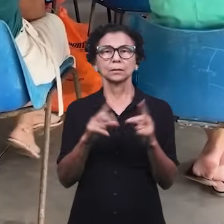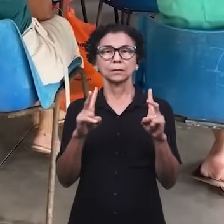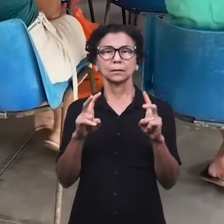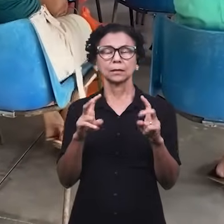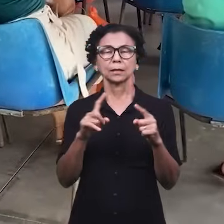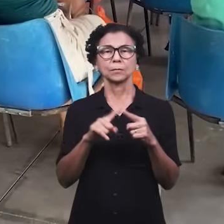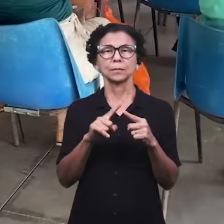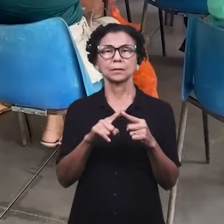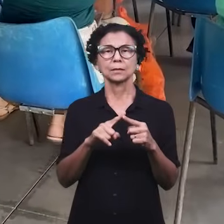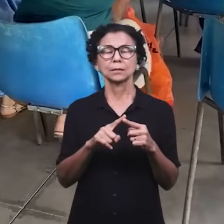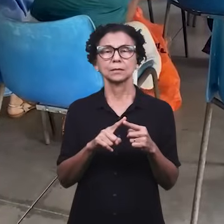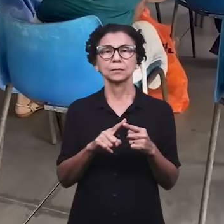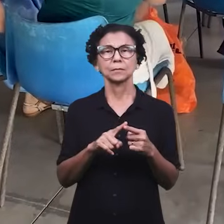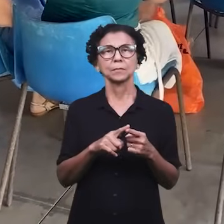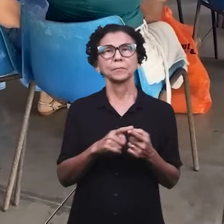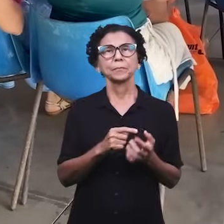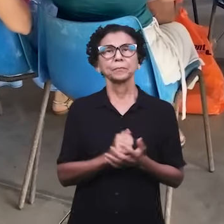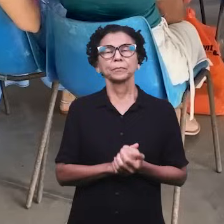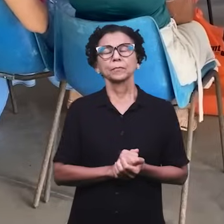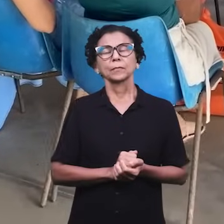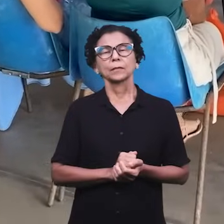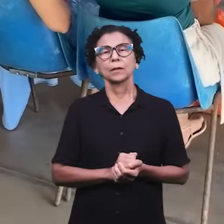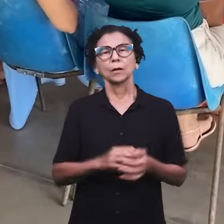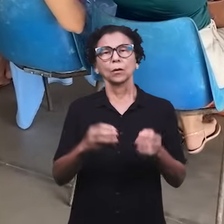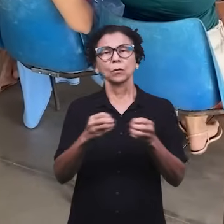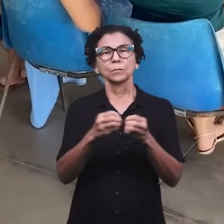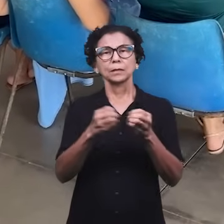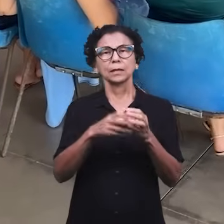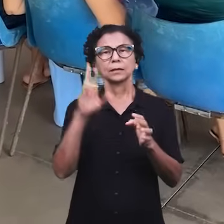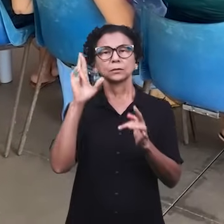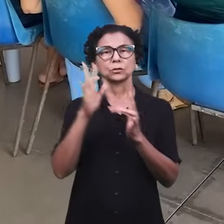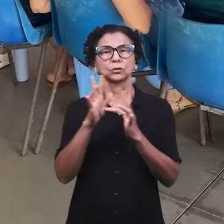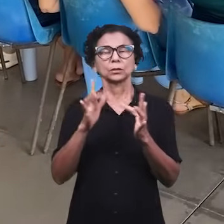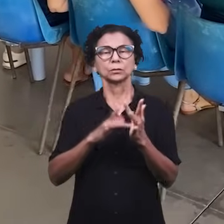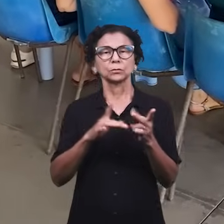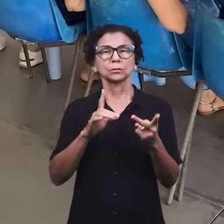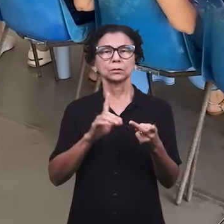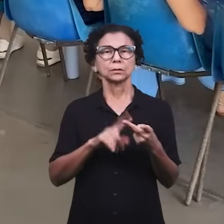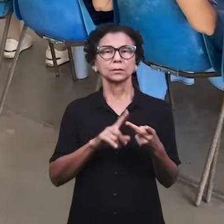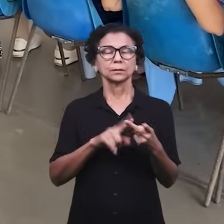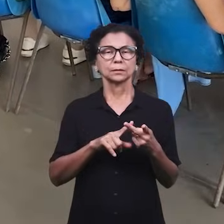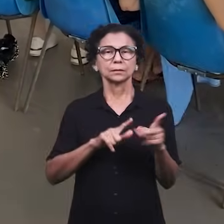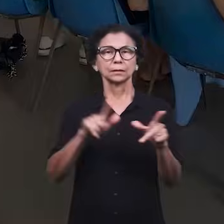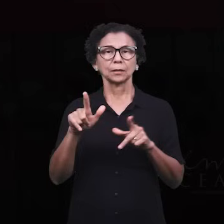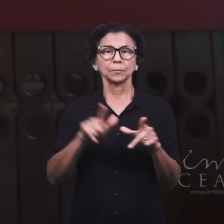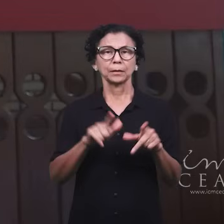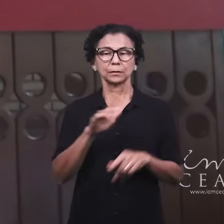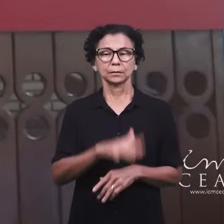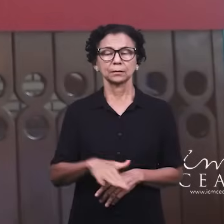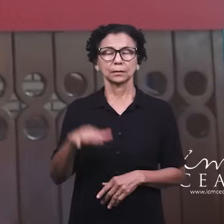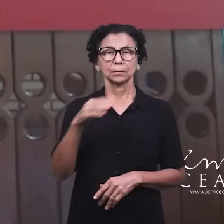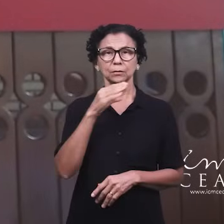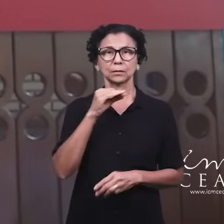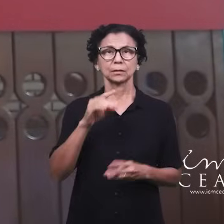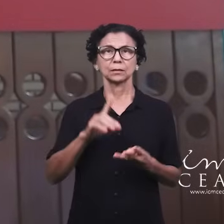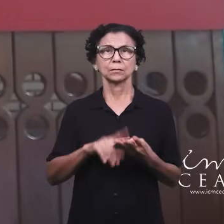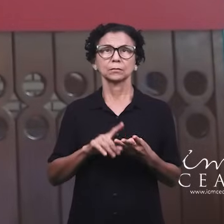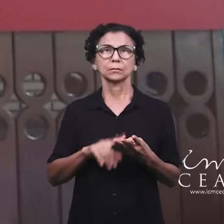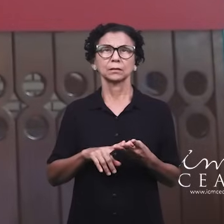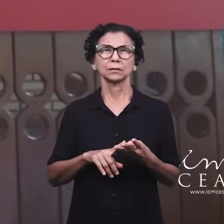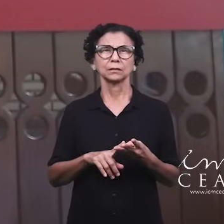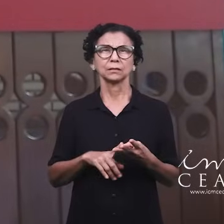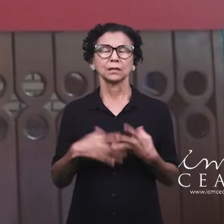três ressurreições que Jesus operou, o trabalho de crianças, intermediários e adolescentes e a túnica de